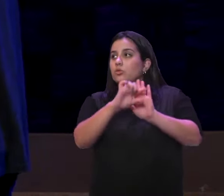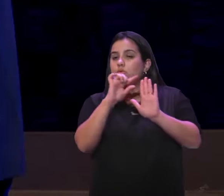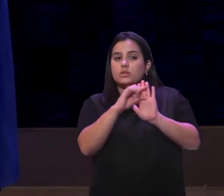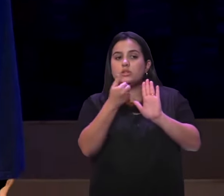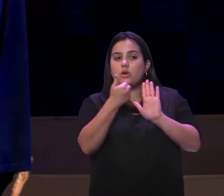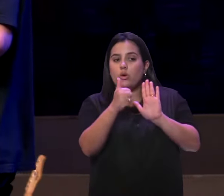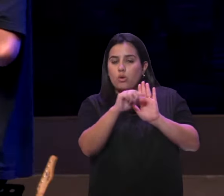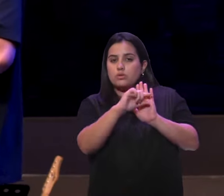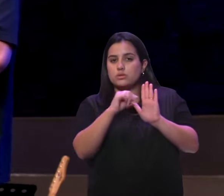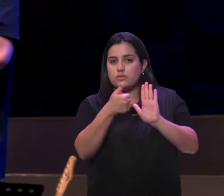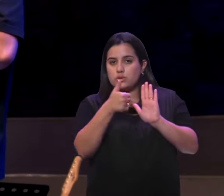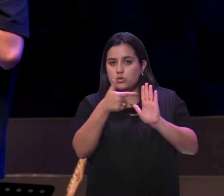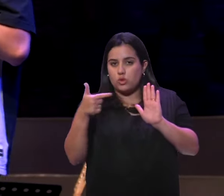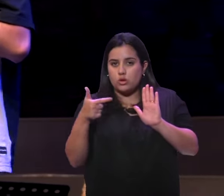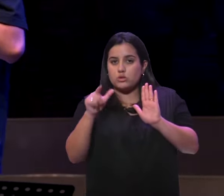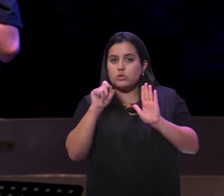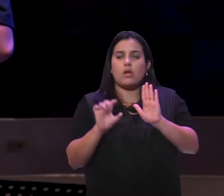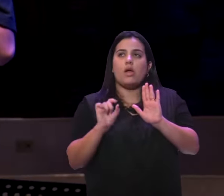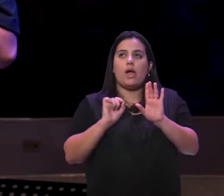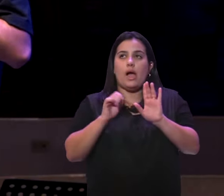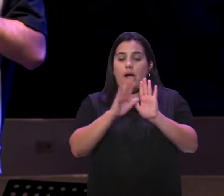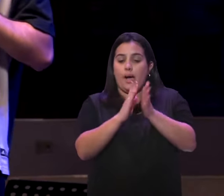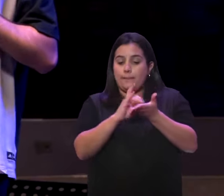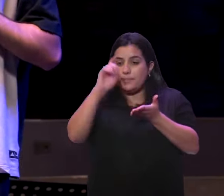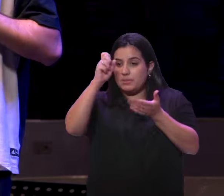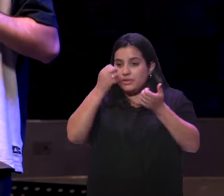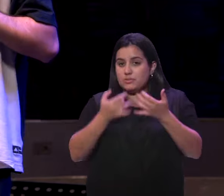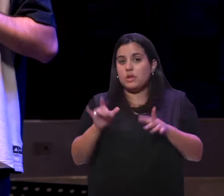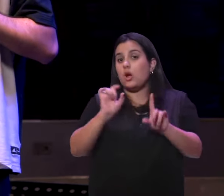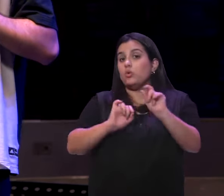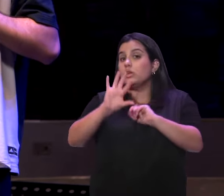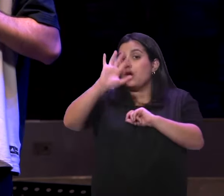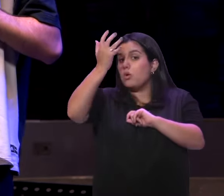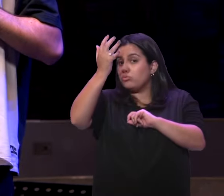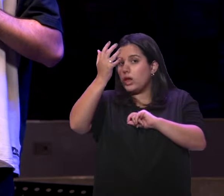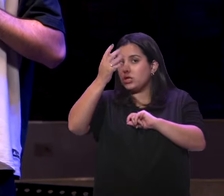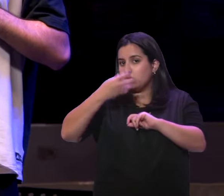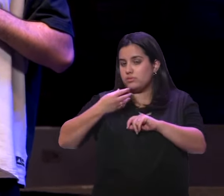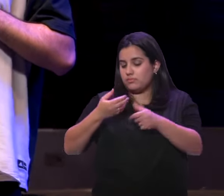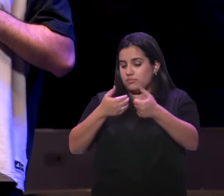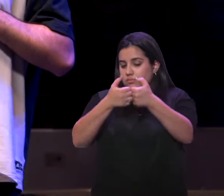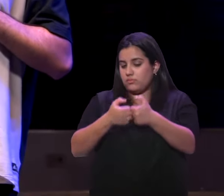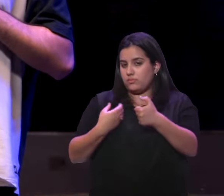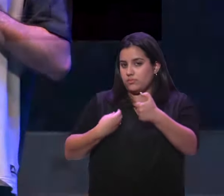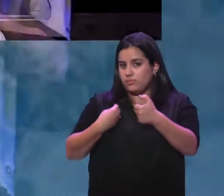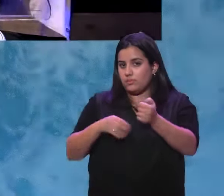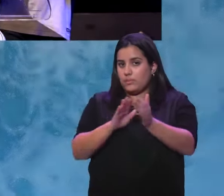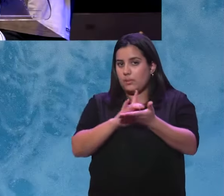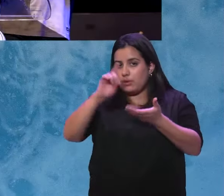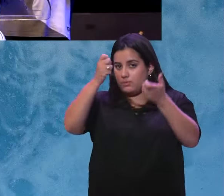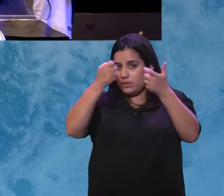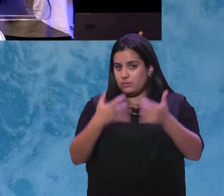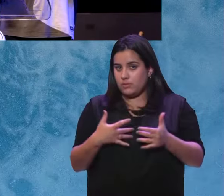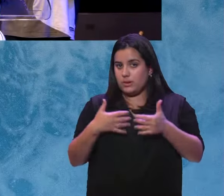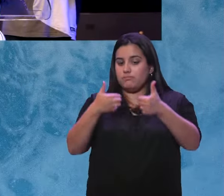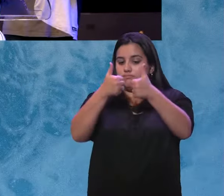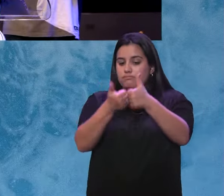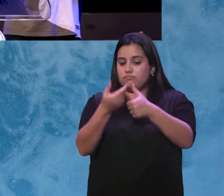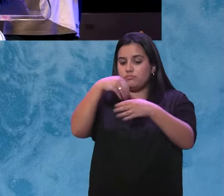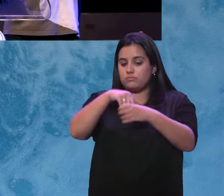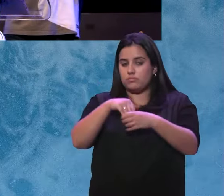diz o que acontece na casa de Obed-Edom e quanto a arca está lá. A Bíblia diz: a arca do Senhor ficou na casa de Obed-edom,